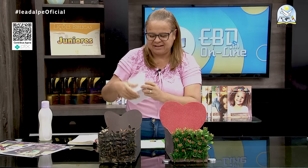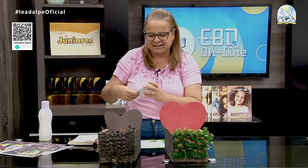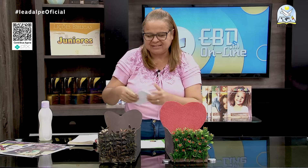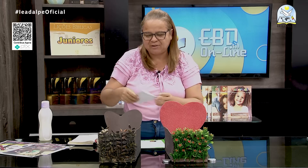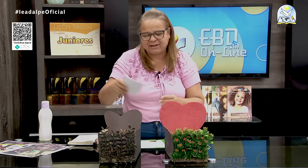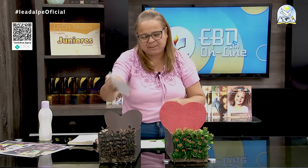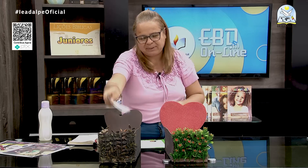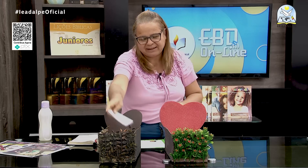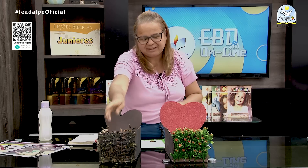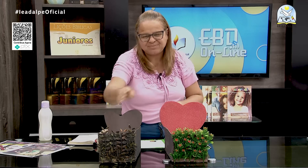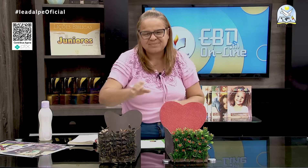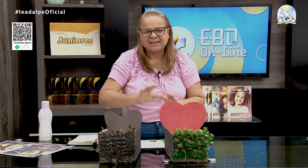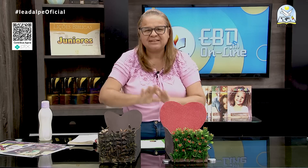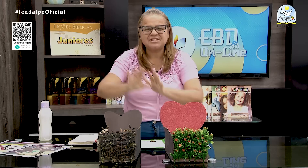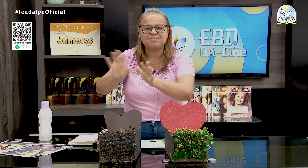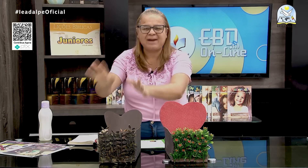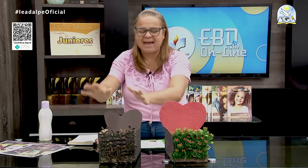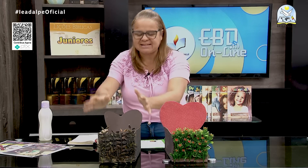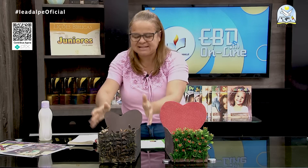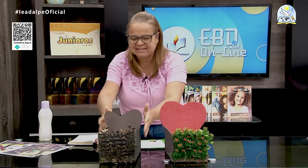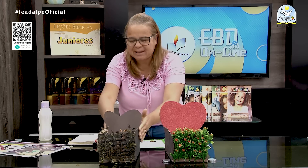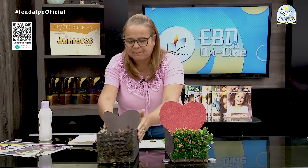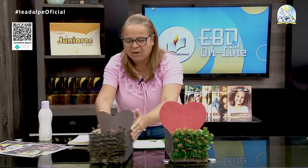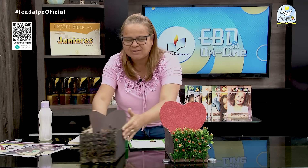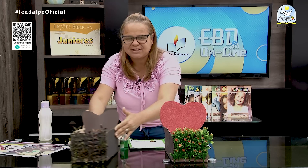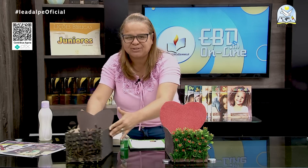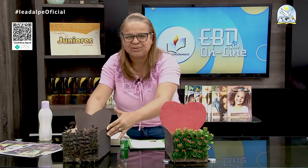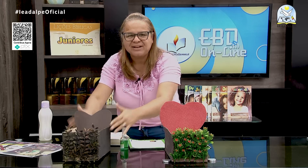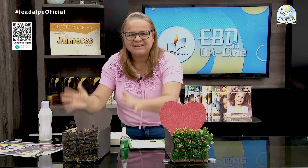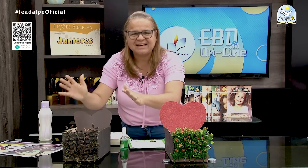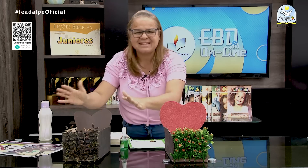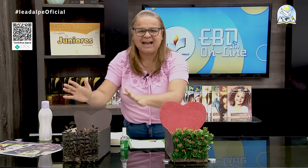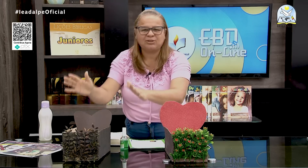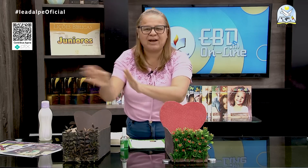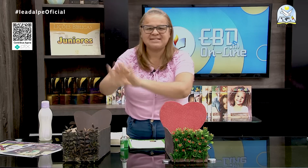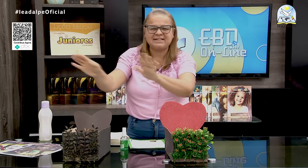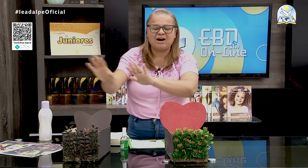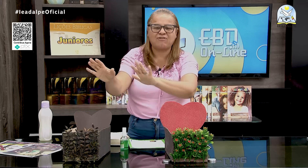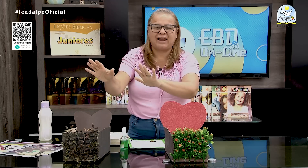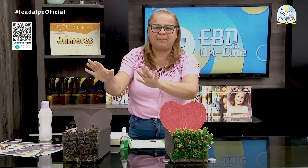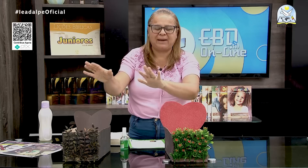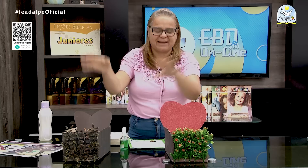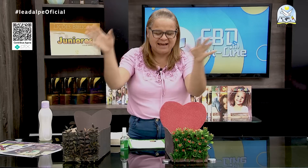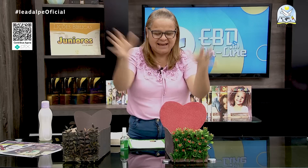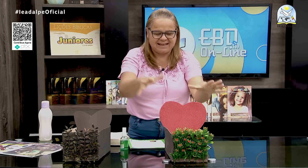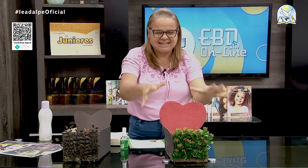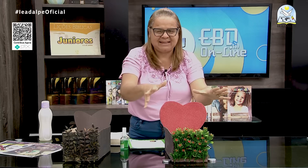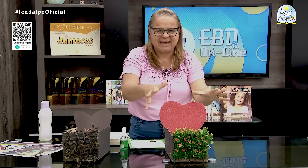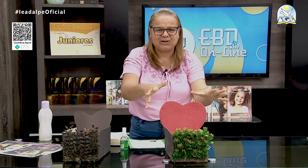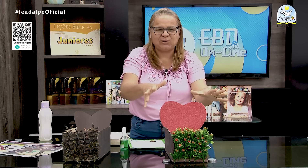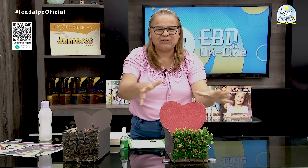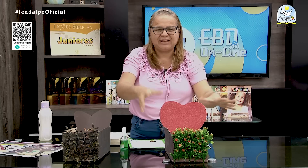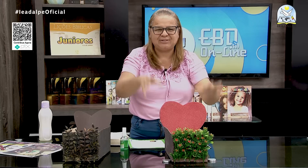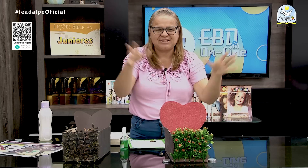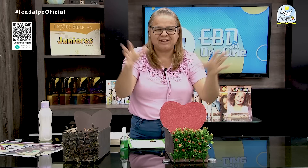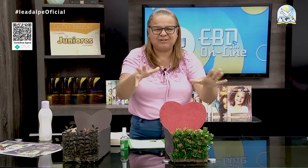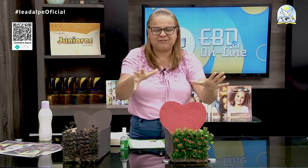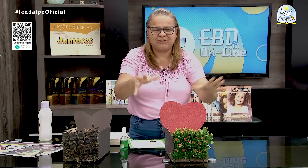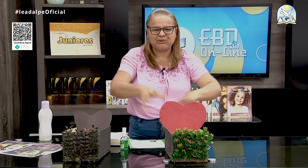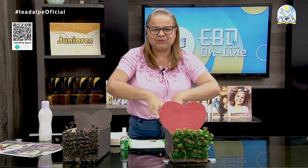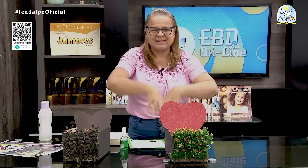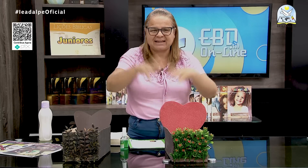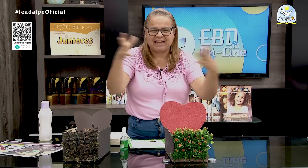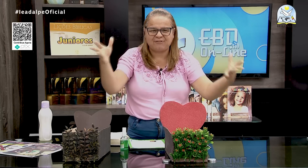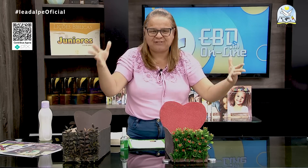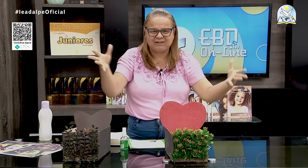não vale a pena despreza esse depósito tá certo esse não vale a pena esse aqui é colorido é cheio